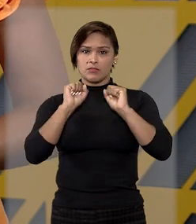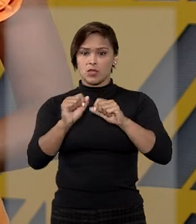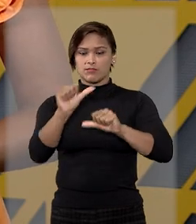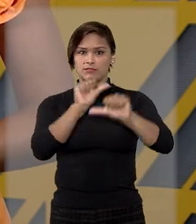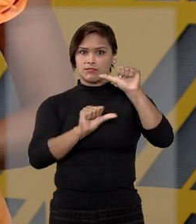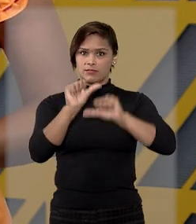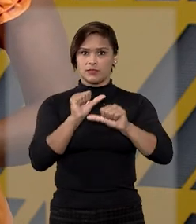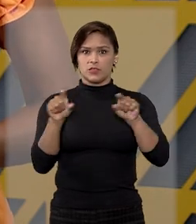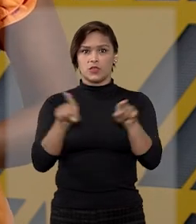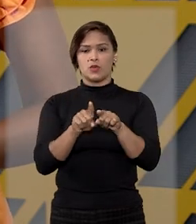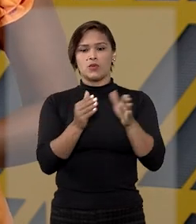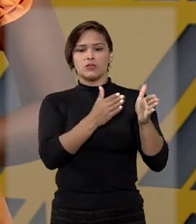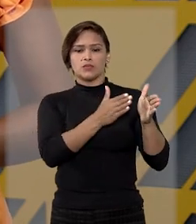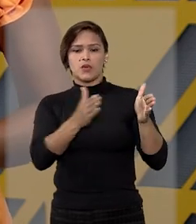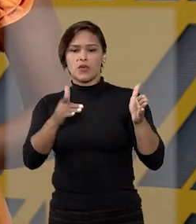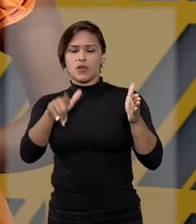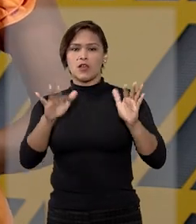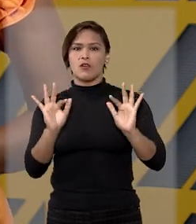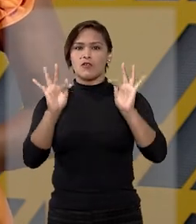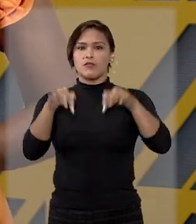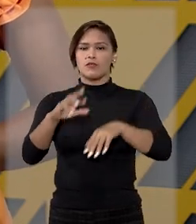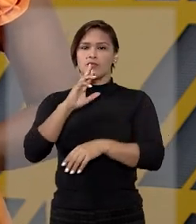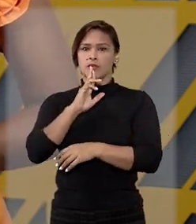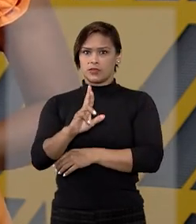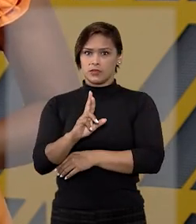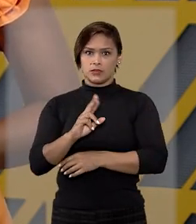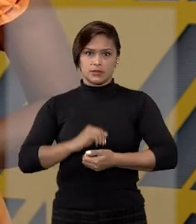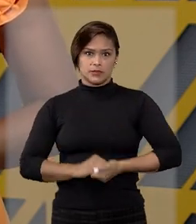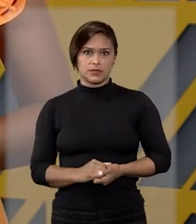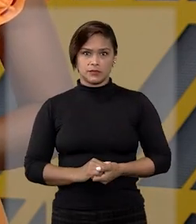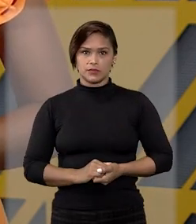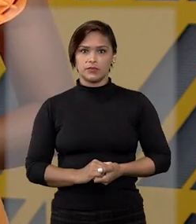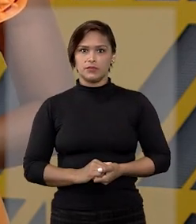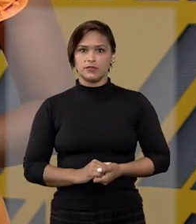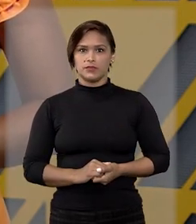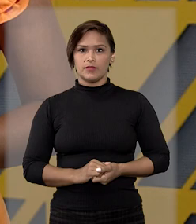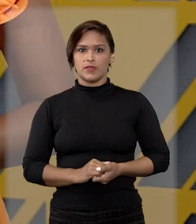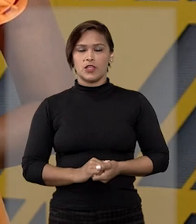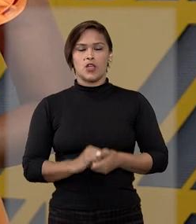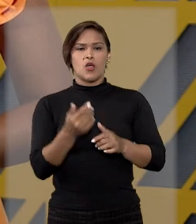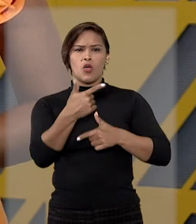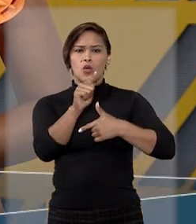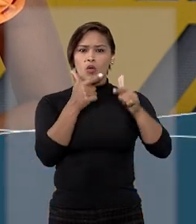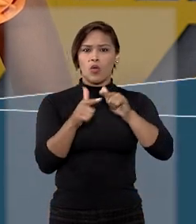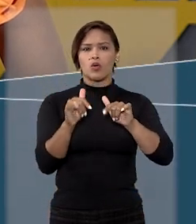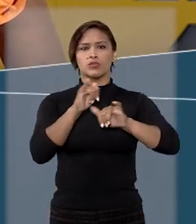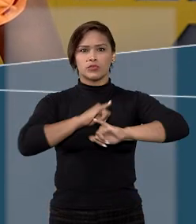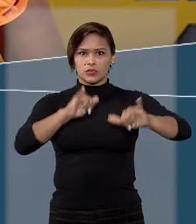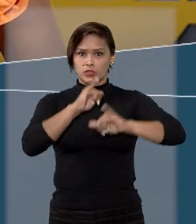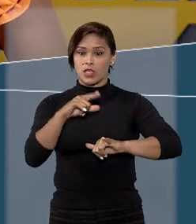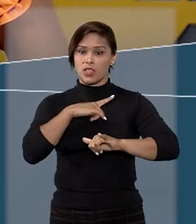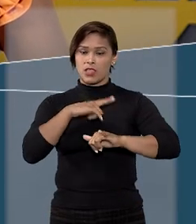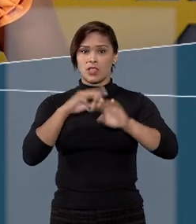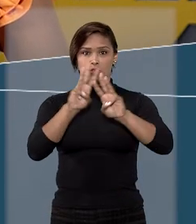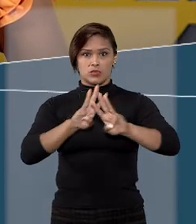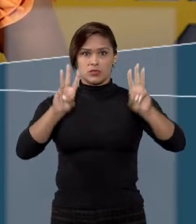ser modificados enquanto não for proclamado o resultado final. Você confere outras